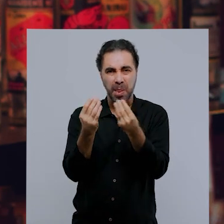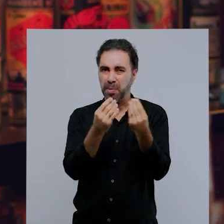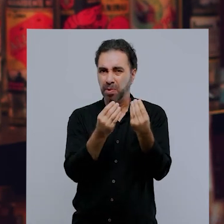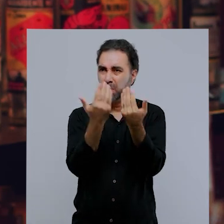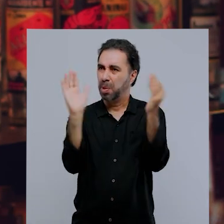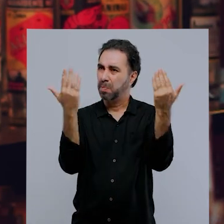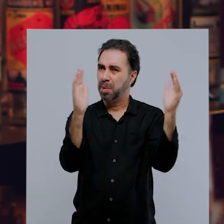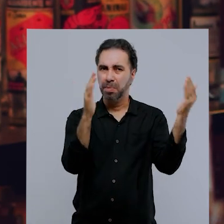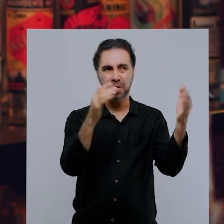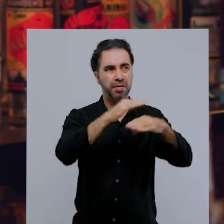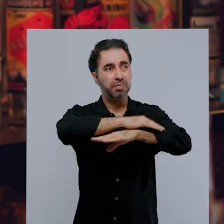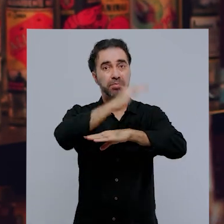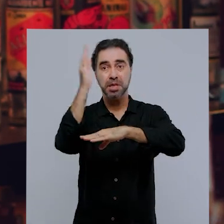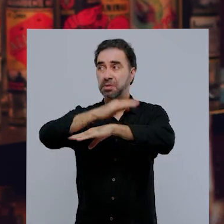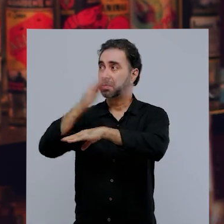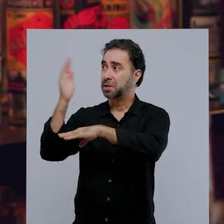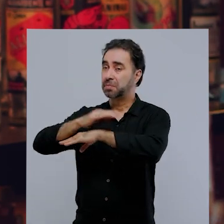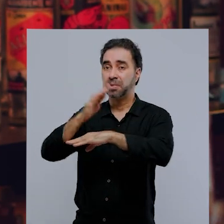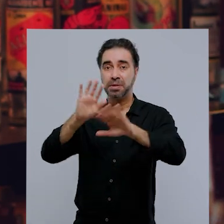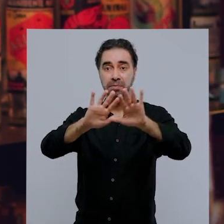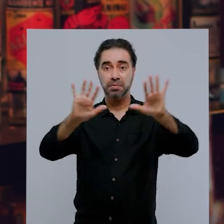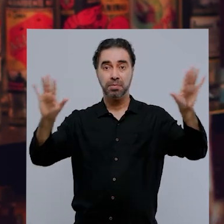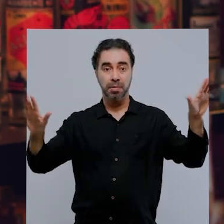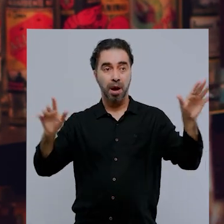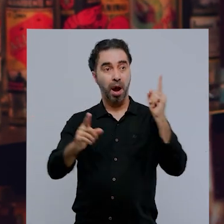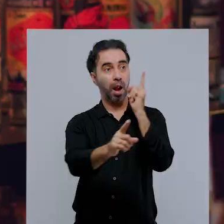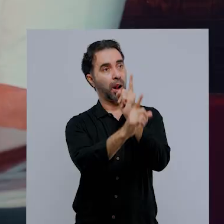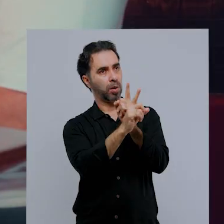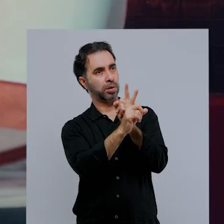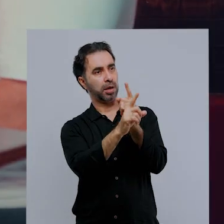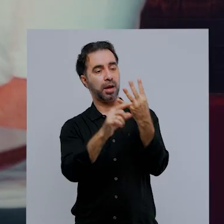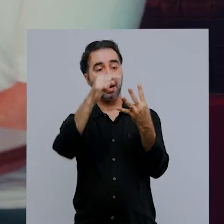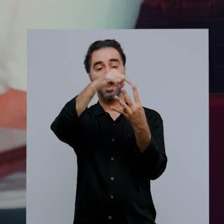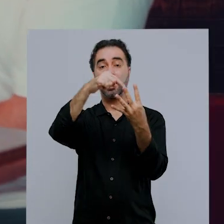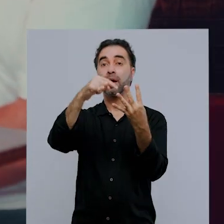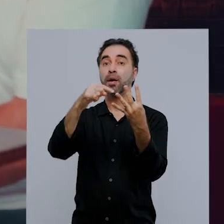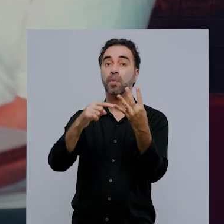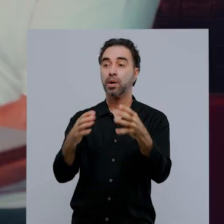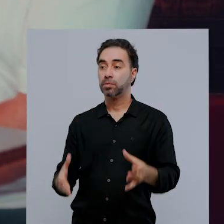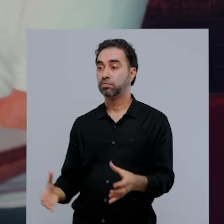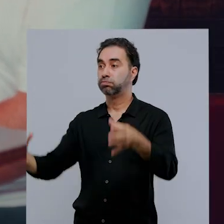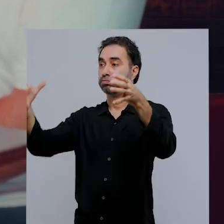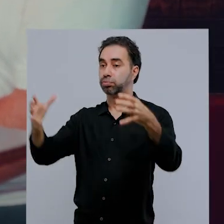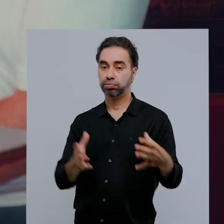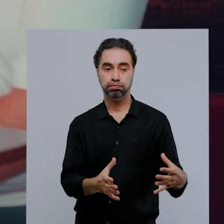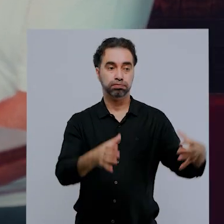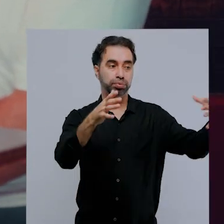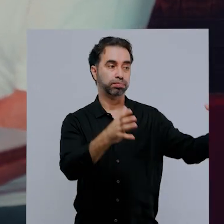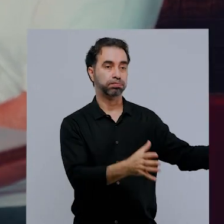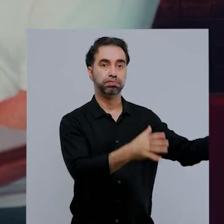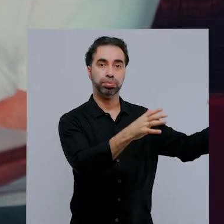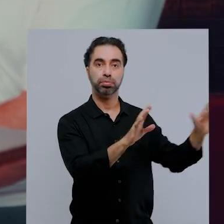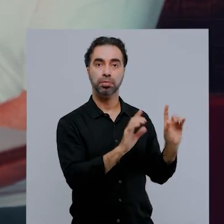tal. E a gente foi abrindo as janelas e aí me deparei com 4 tonéis como esse, nessa